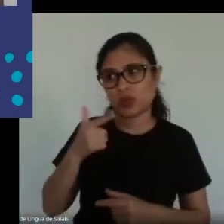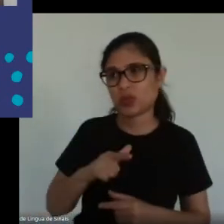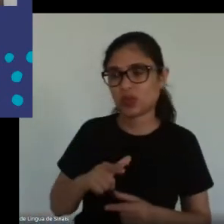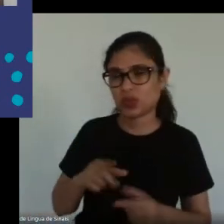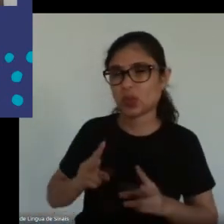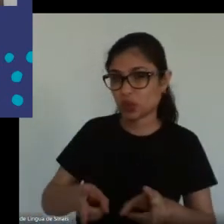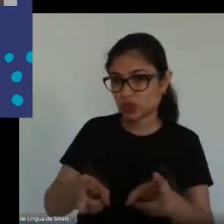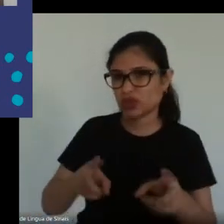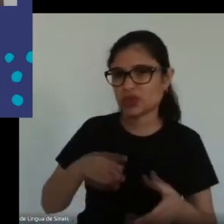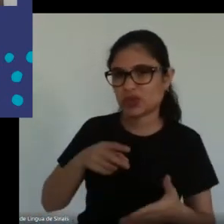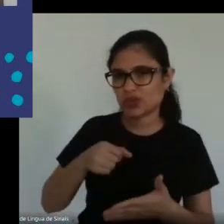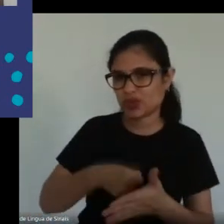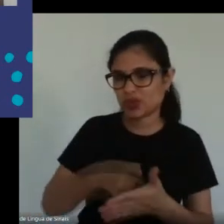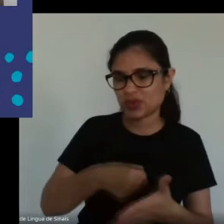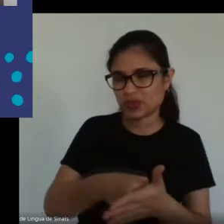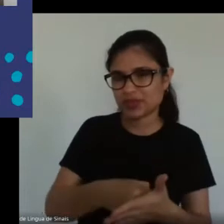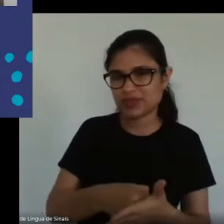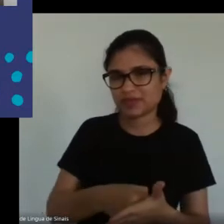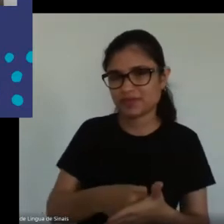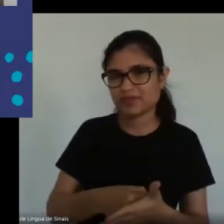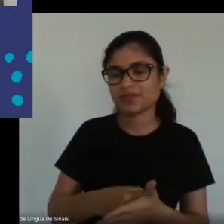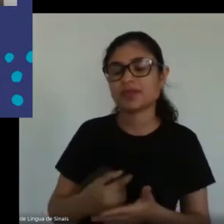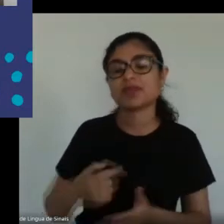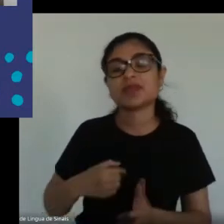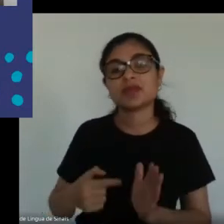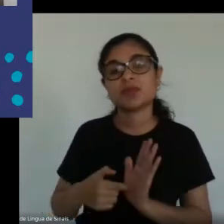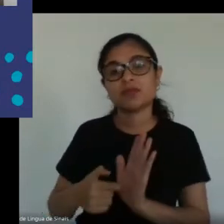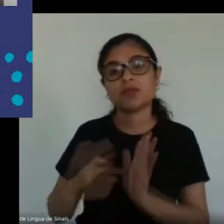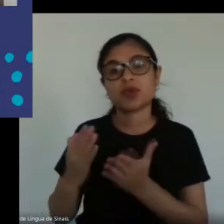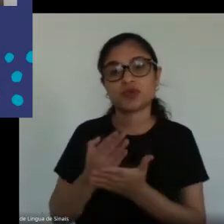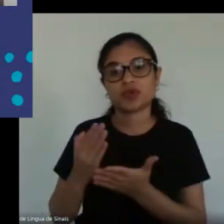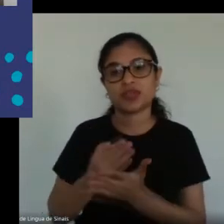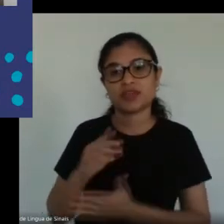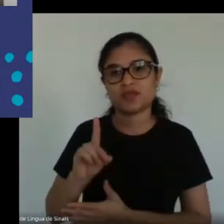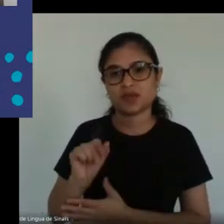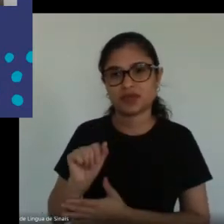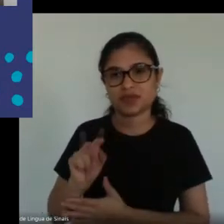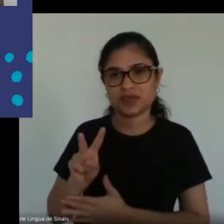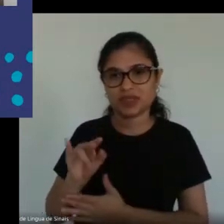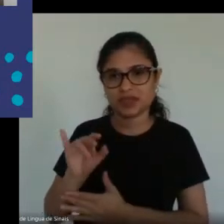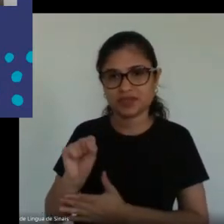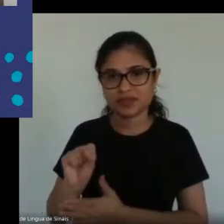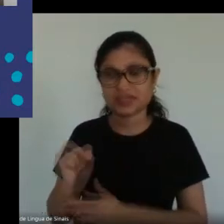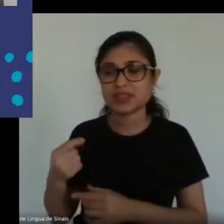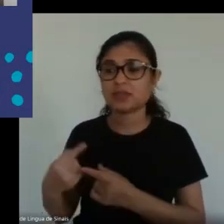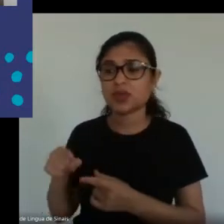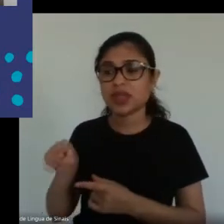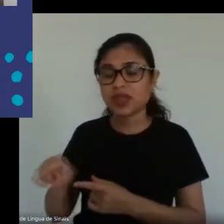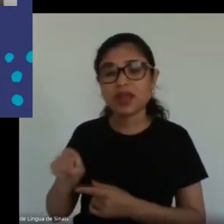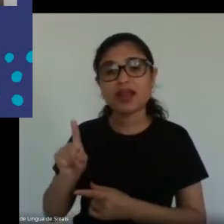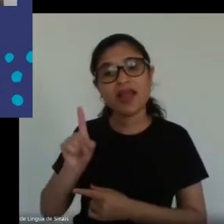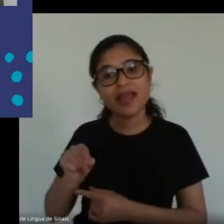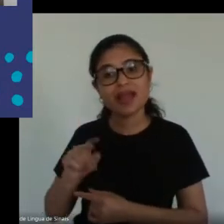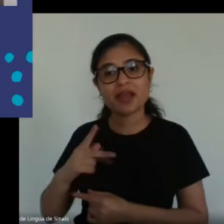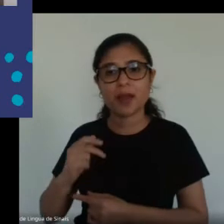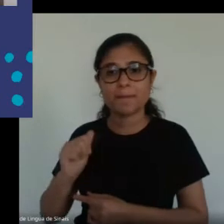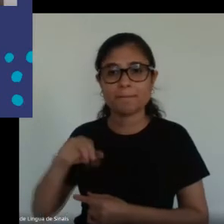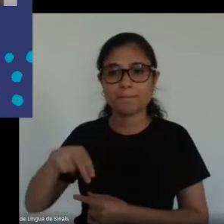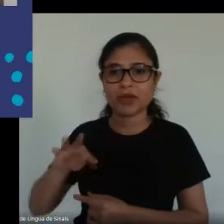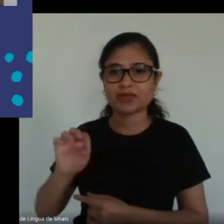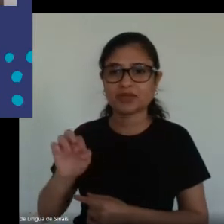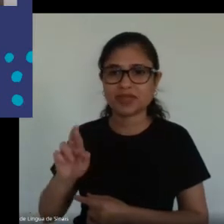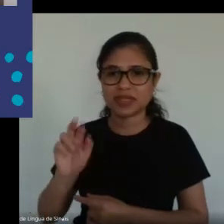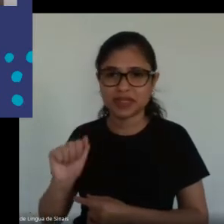luta aqui. E eu gosto de mandar ler a Angela Davis, porque a Angela Davis era do Pantera Negra, era